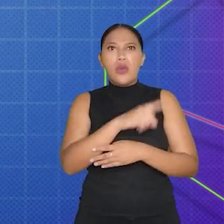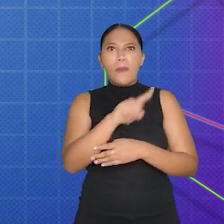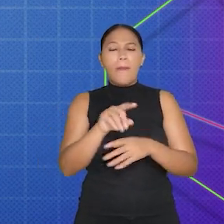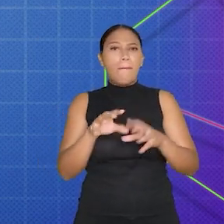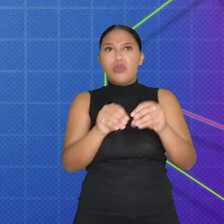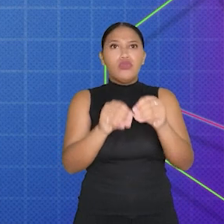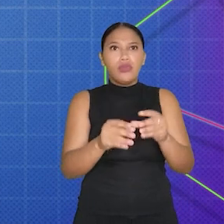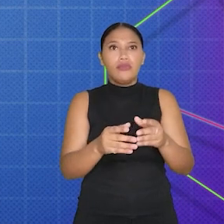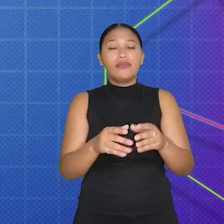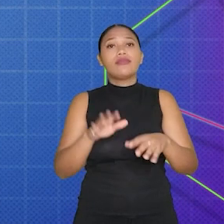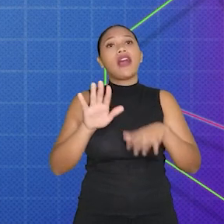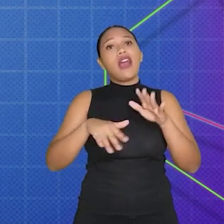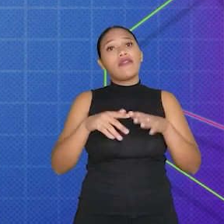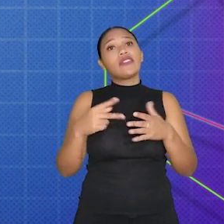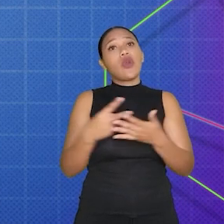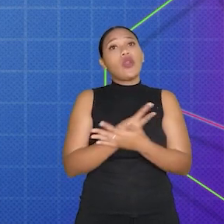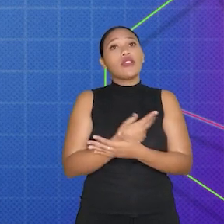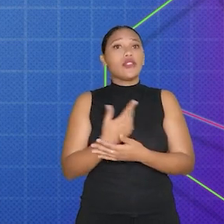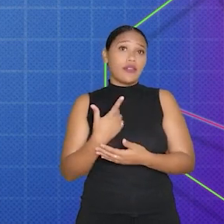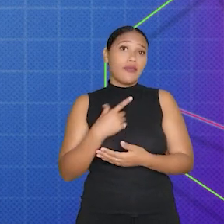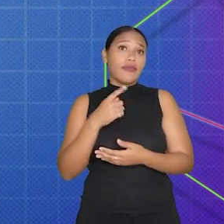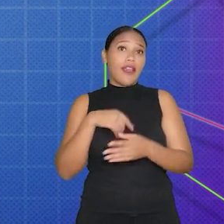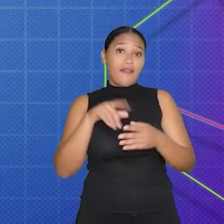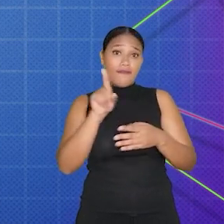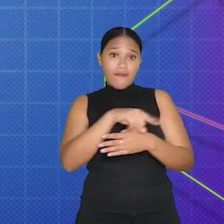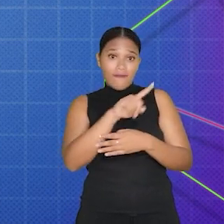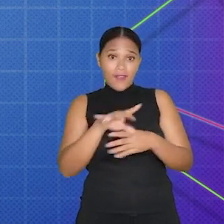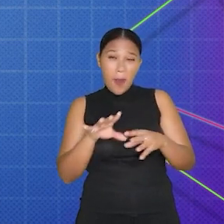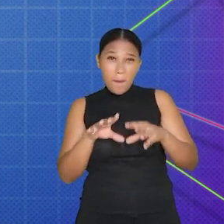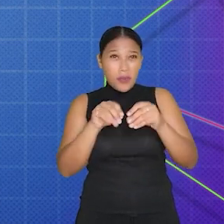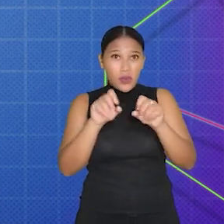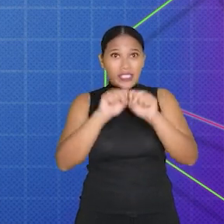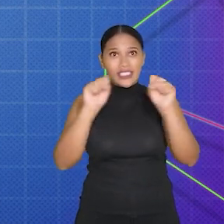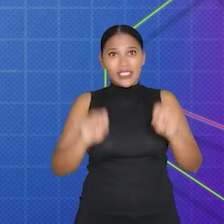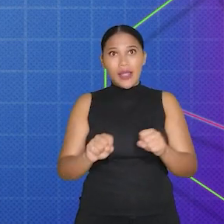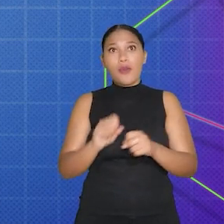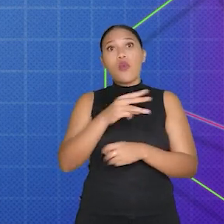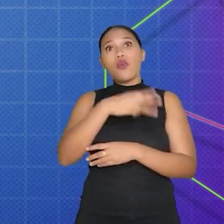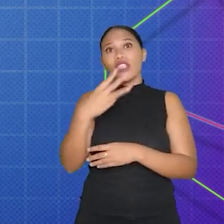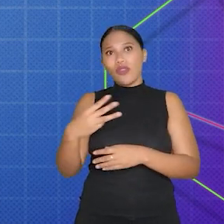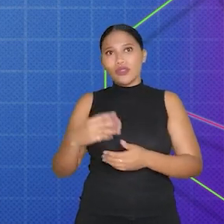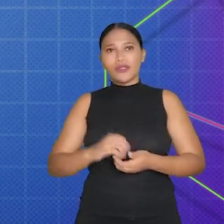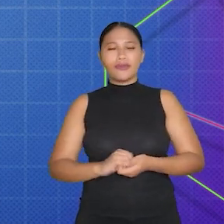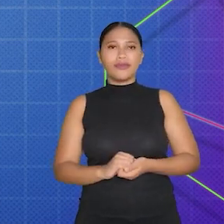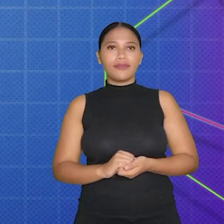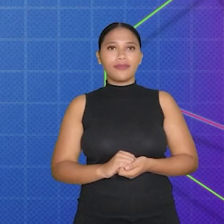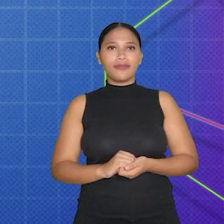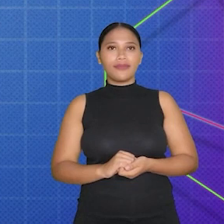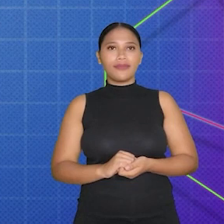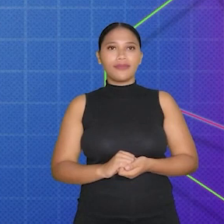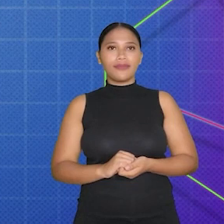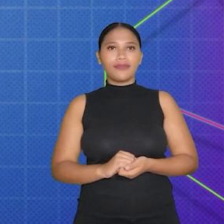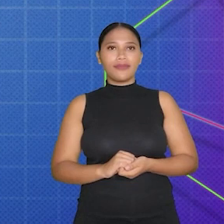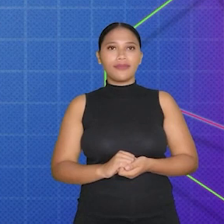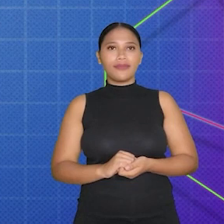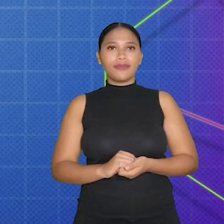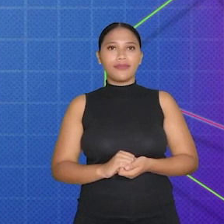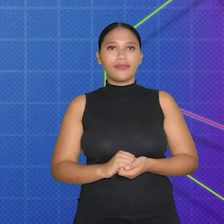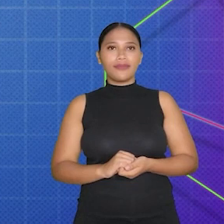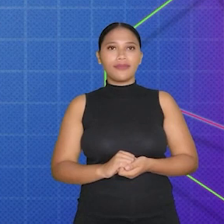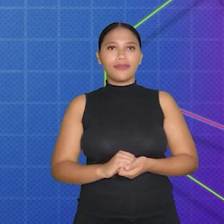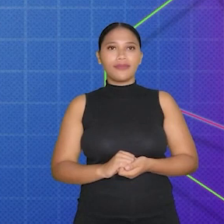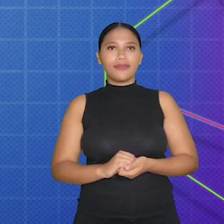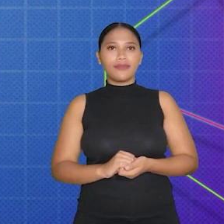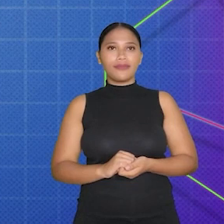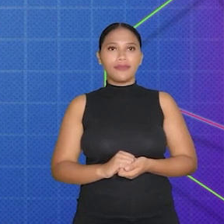comandos do usuário. Existem algumas maneiras de forçar o encerramento de um programa em um sistema operacional Windows. Compartilhamento de tela. A